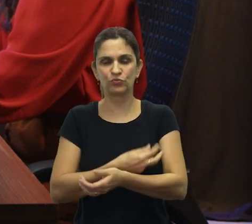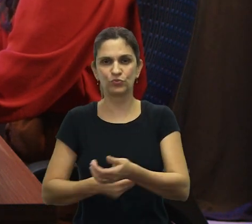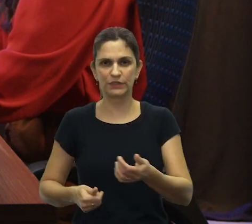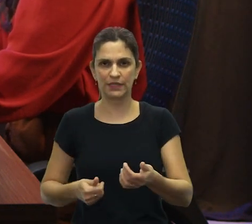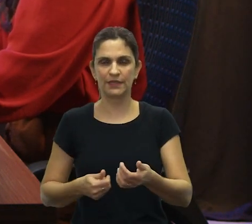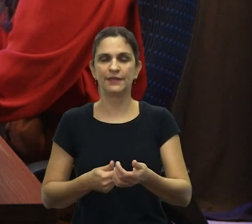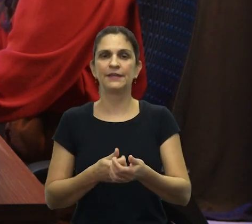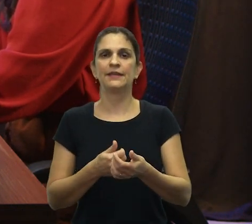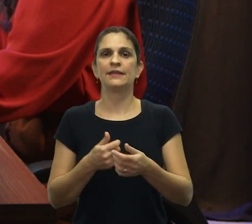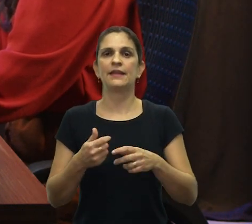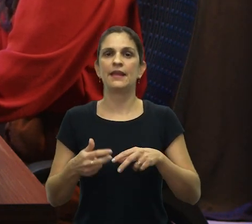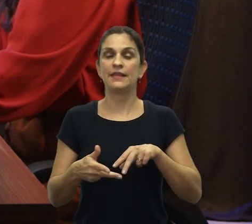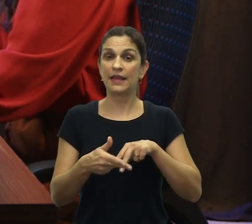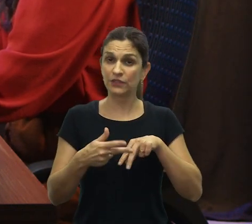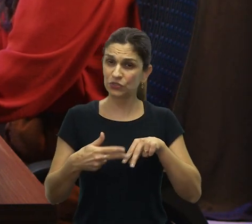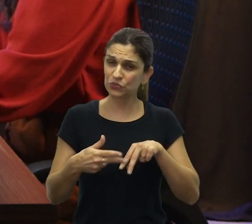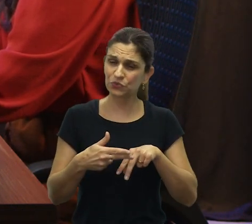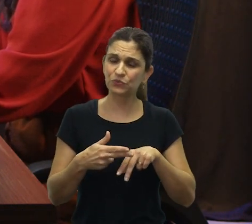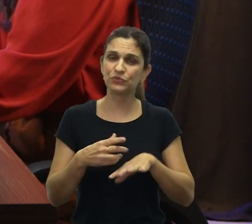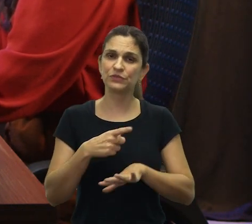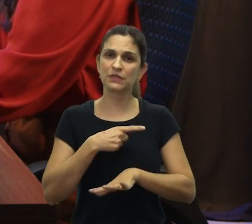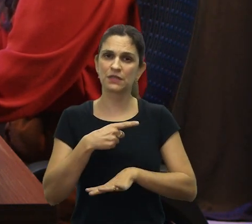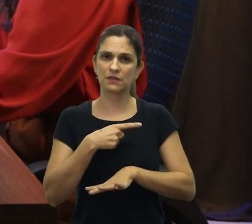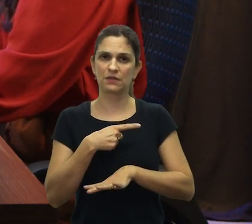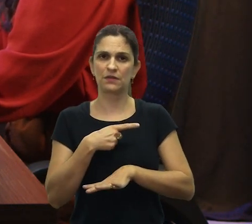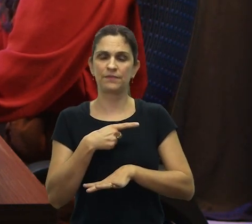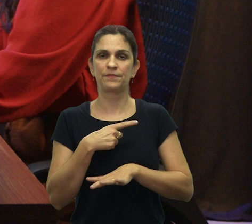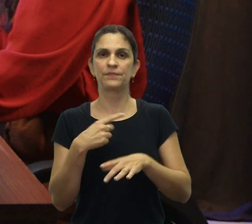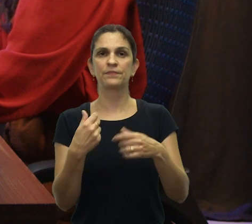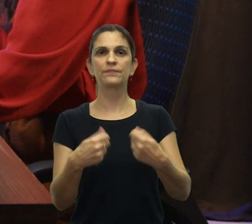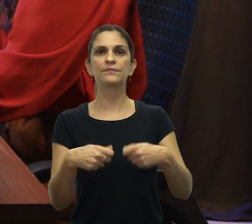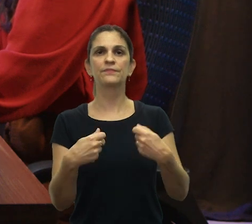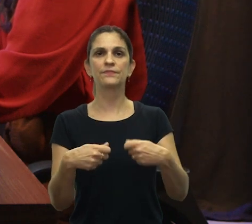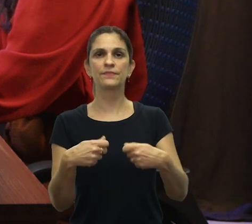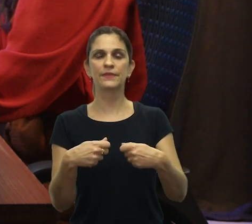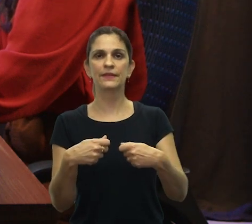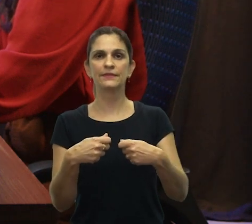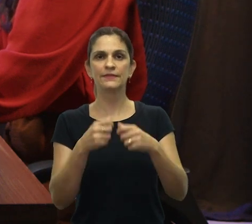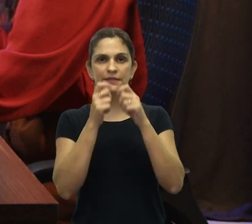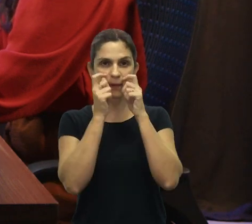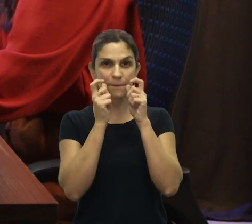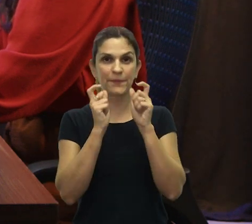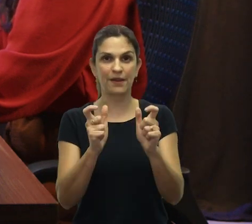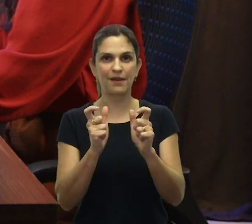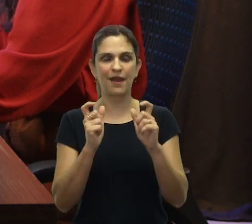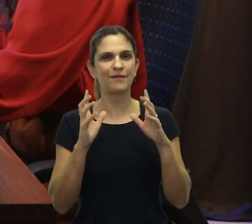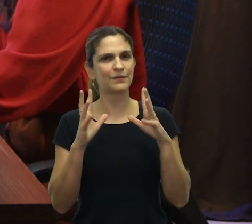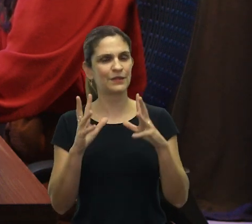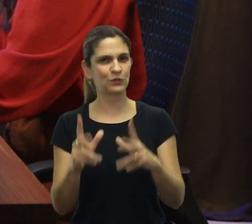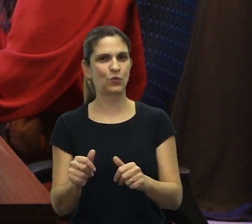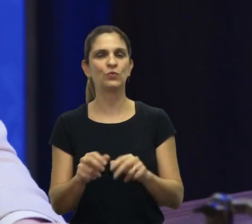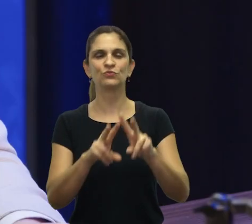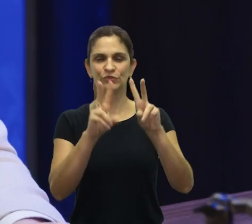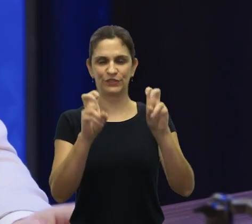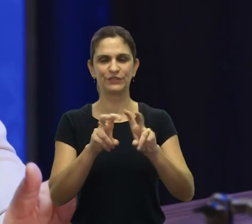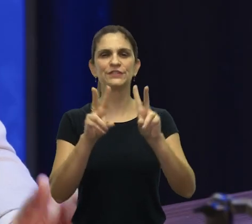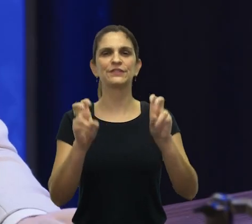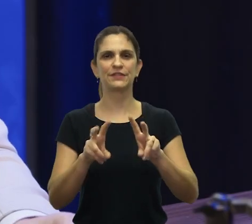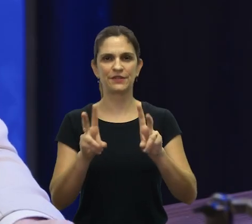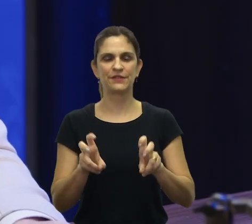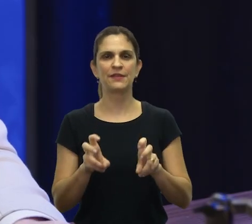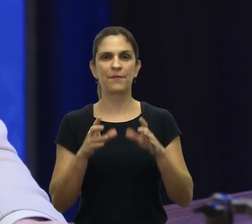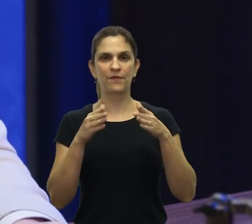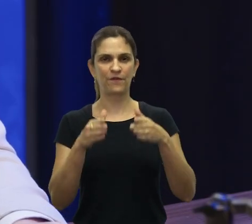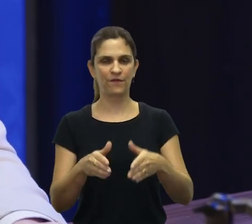às vezes, até tratamento cirúrgico é necessário. Mas a gente precisa chamar a atenção para pautas que